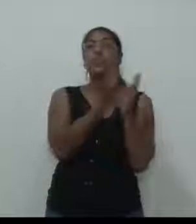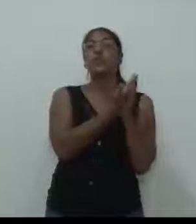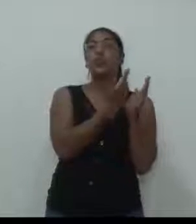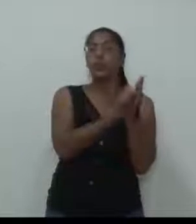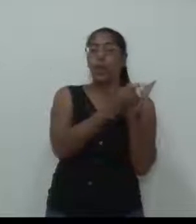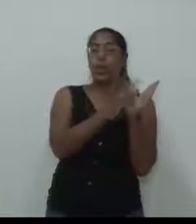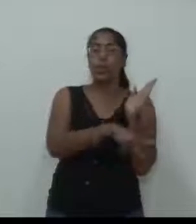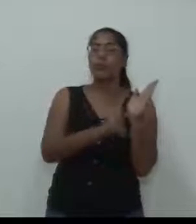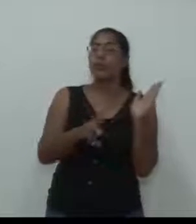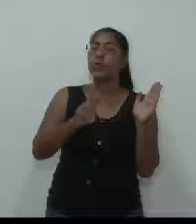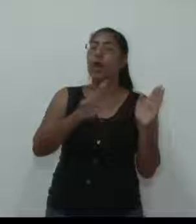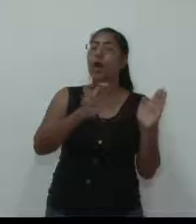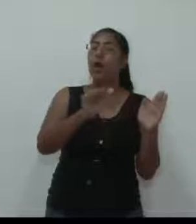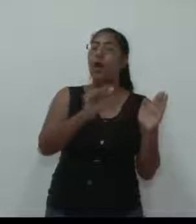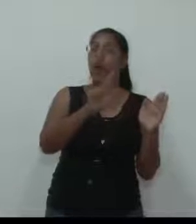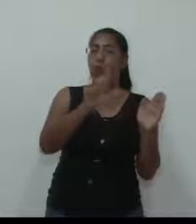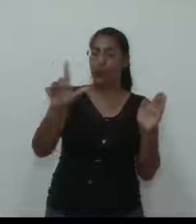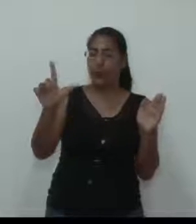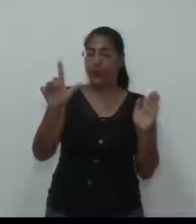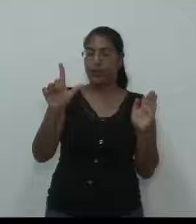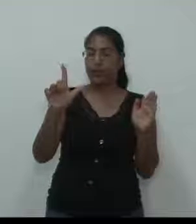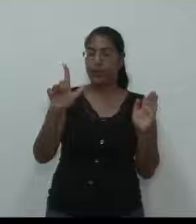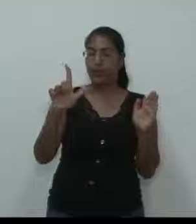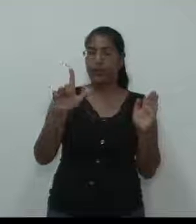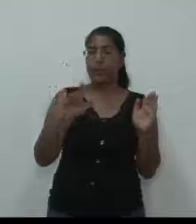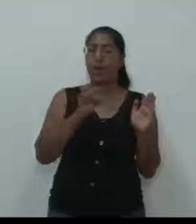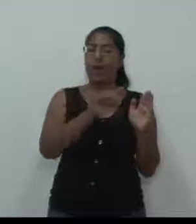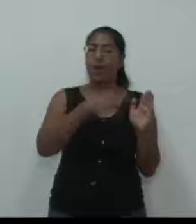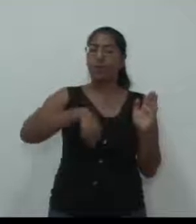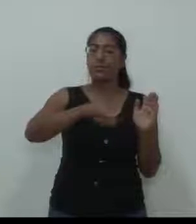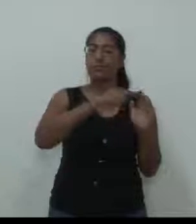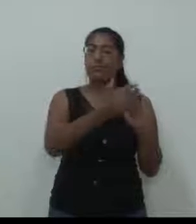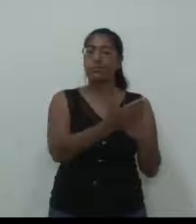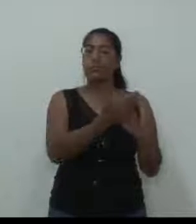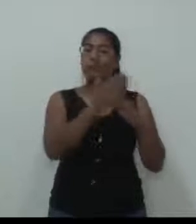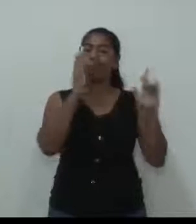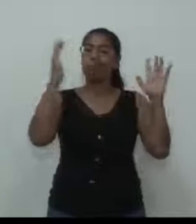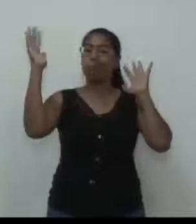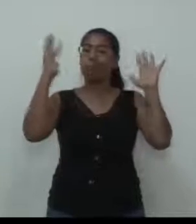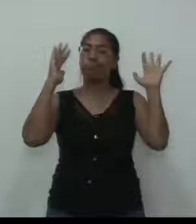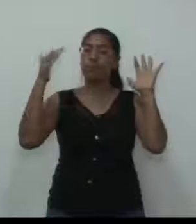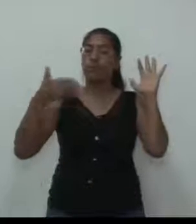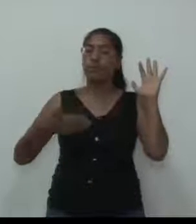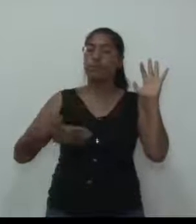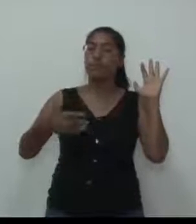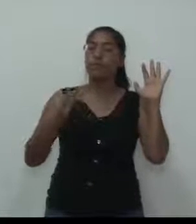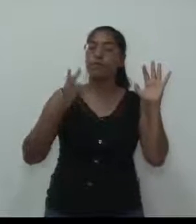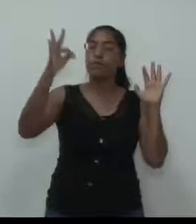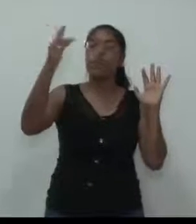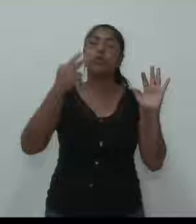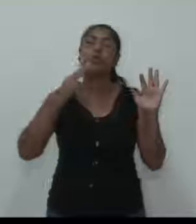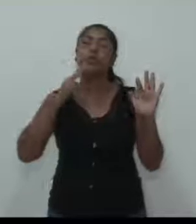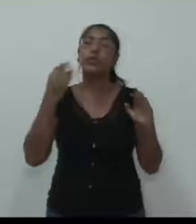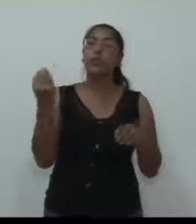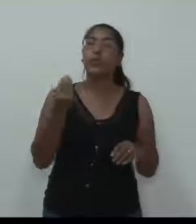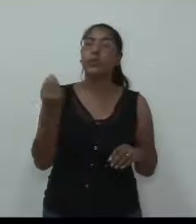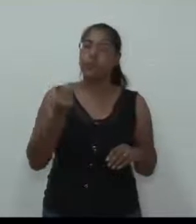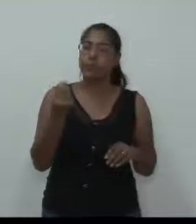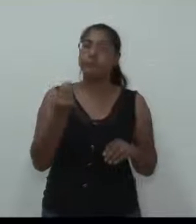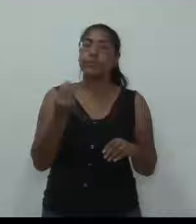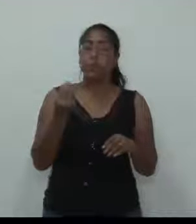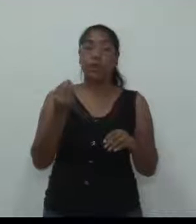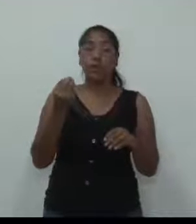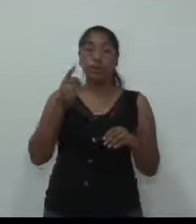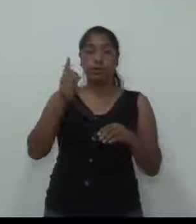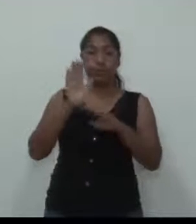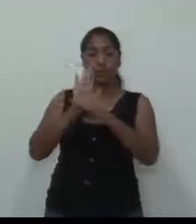Raul, que eu acho que é um caminho para a gente pensar junto à cidade de Vinhedo. Então, ali, no vídeo, ficou mais fácil